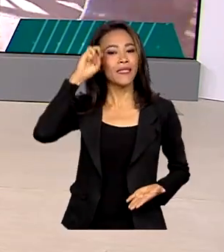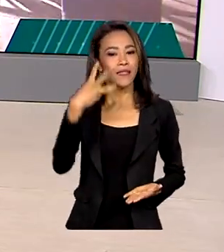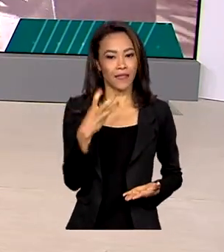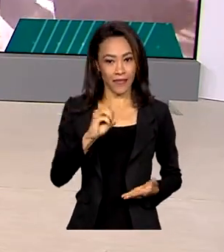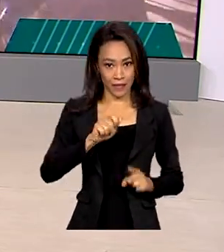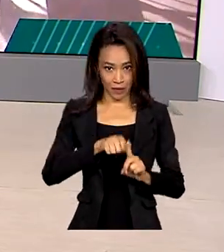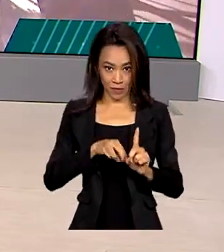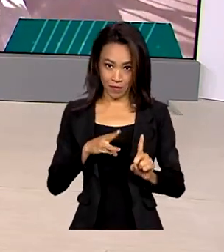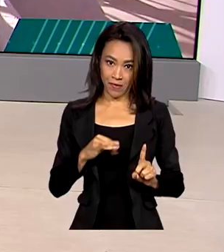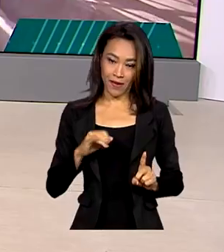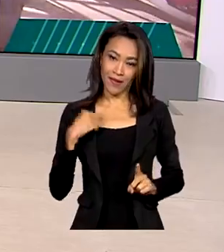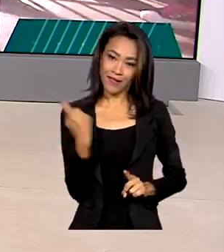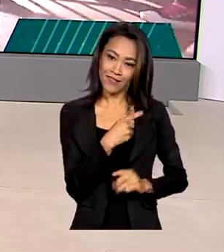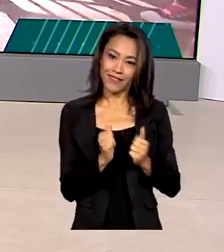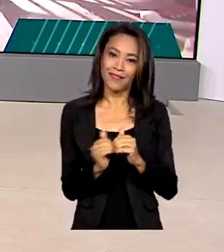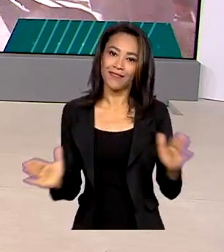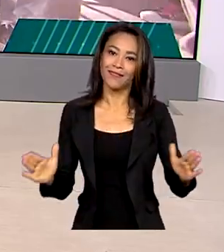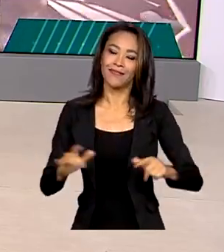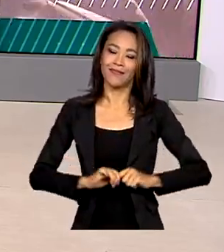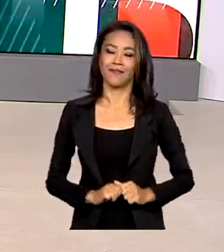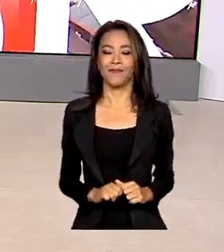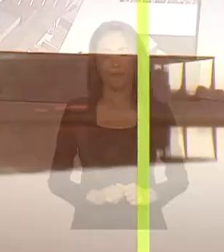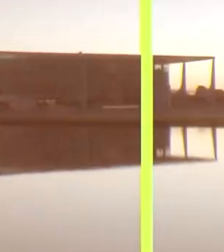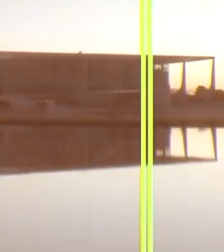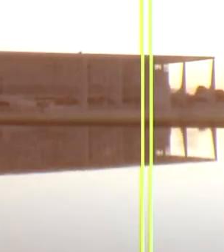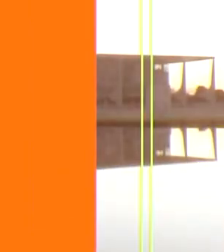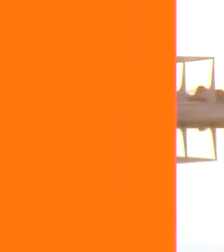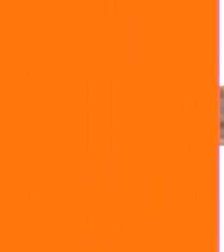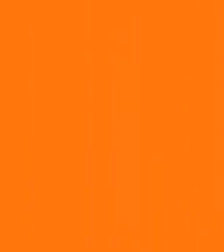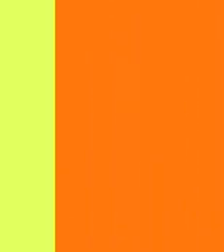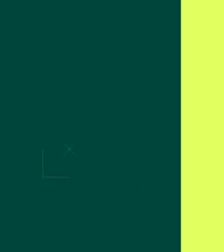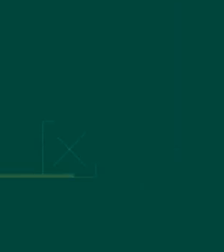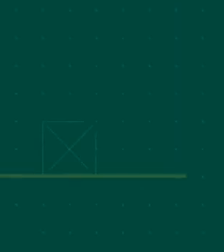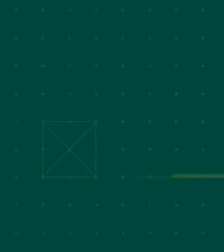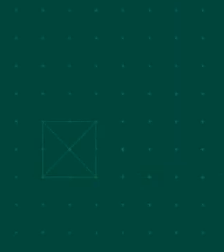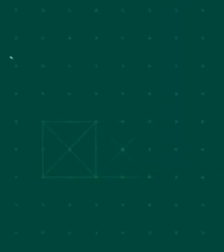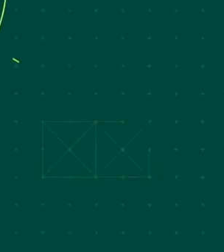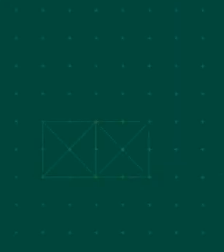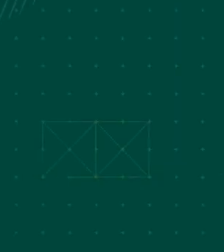de março, Brasil em Dia já está no ar.